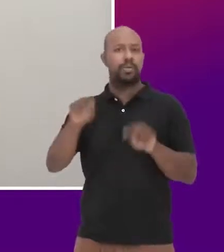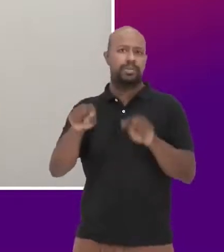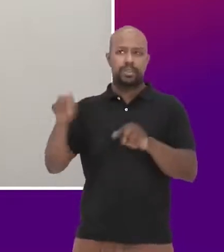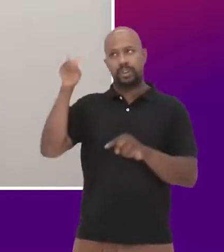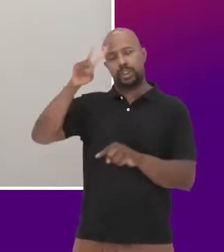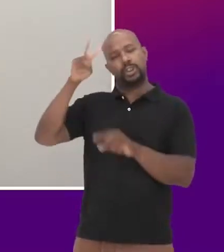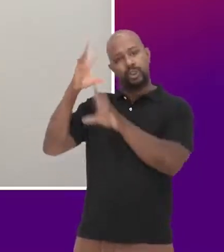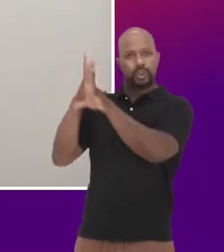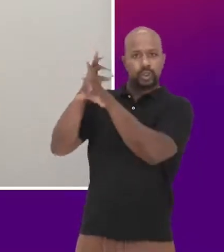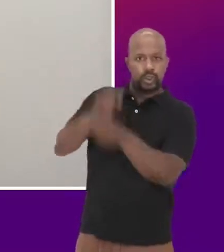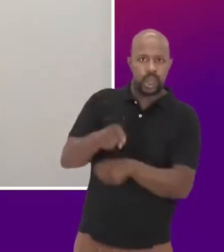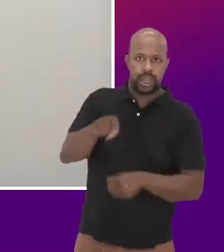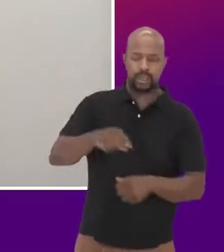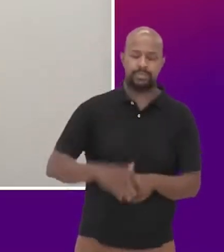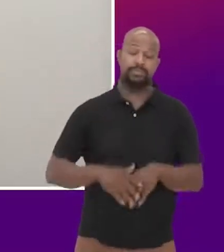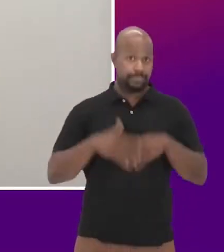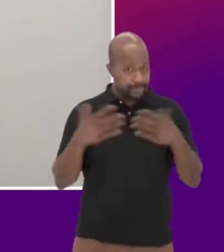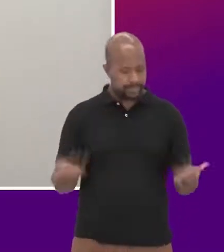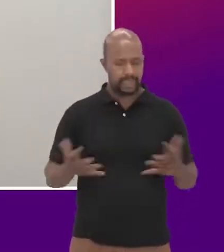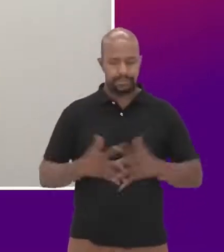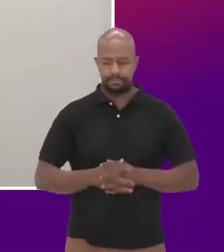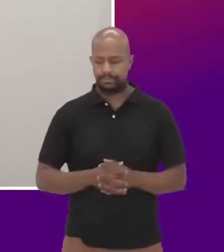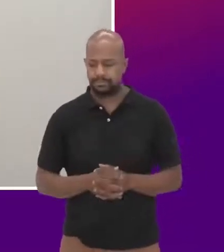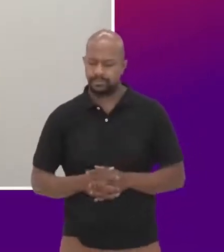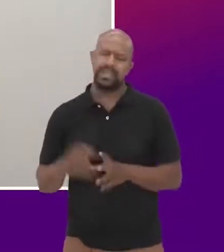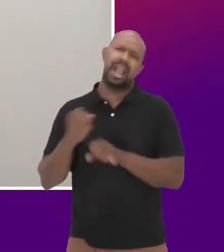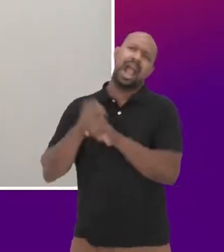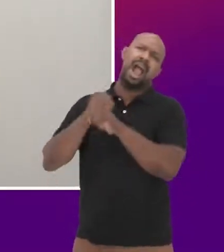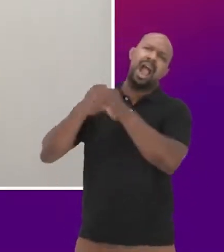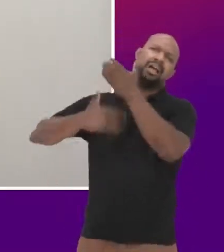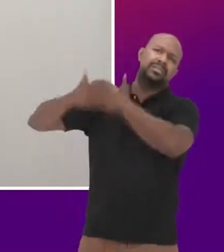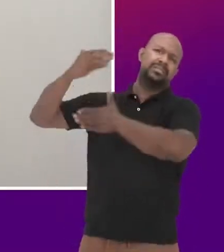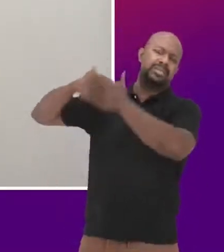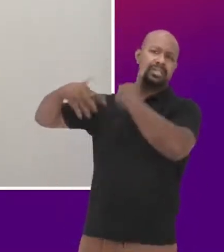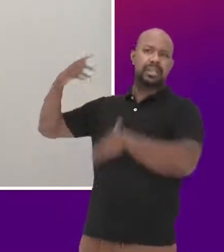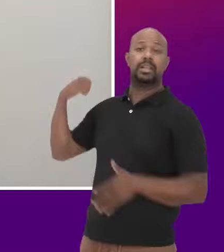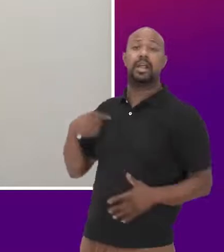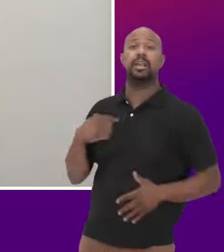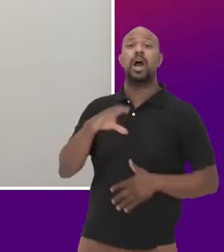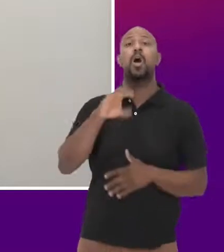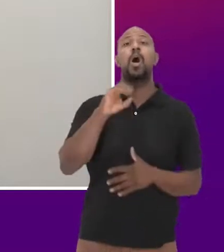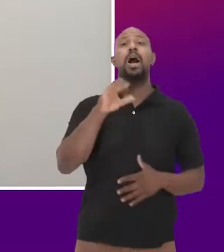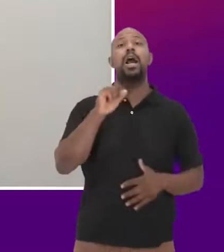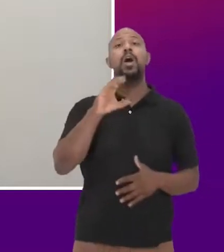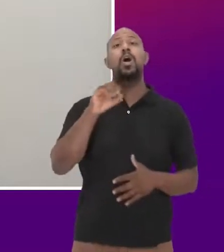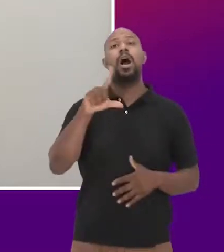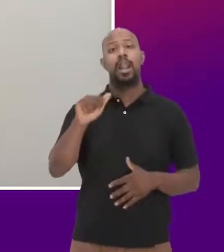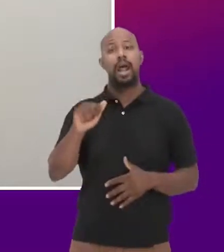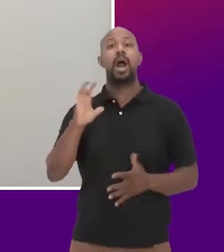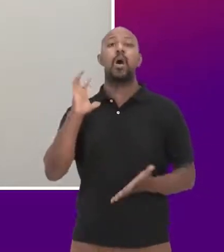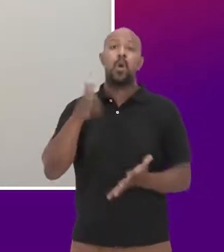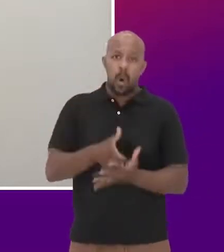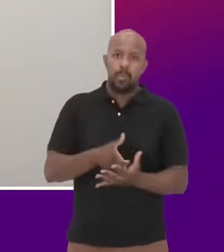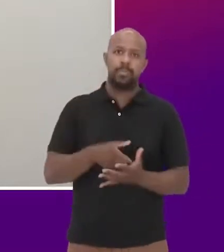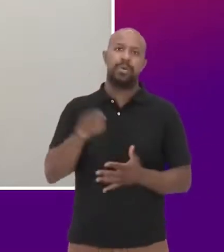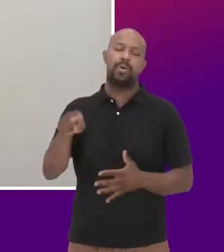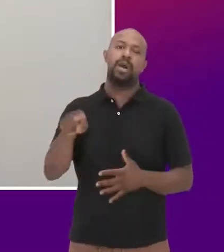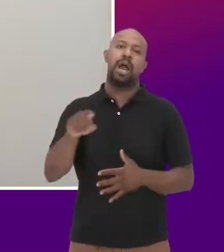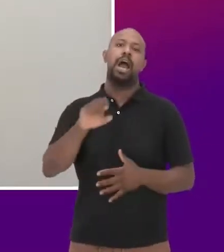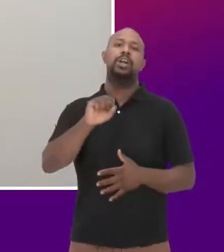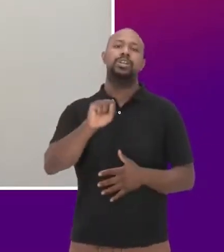história. Pois bem, anos atrás, a Coca-Cola comprou a